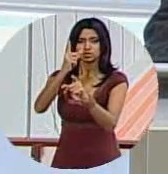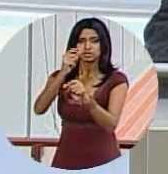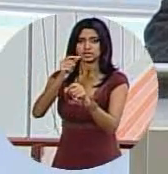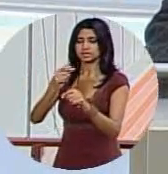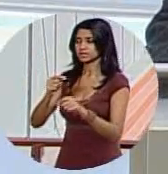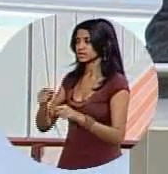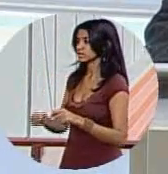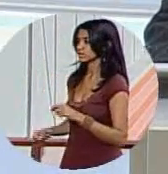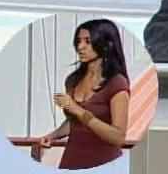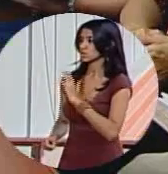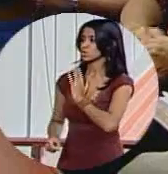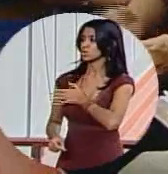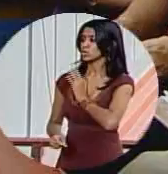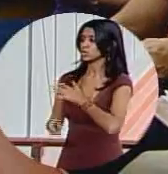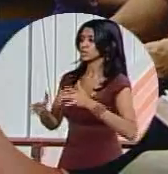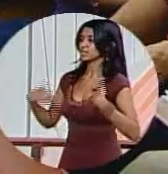O coração alegre